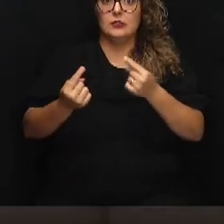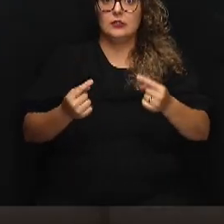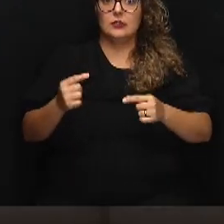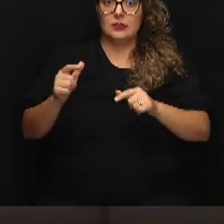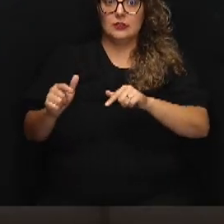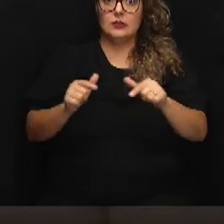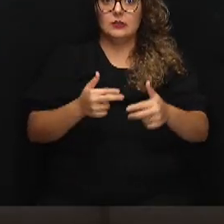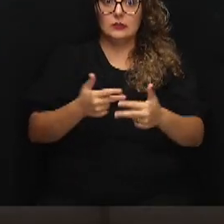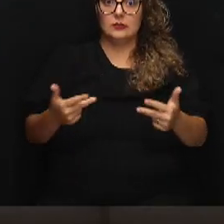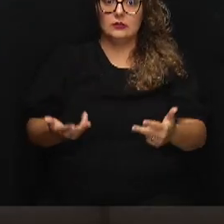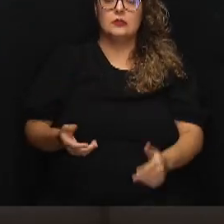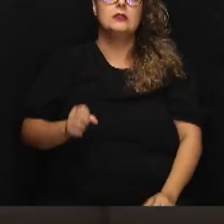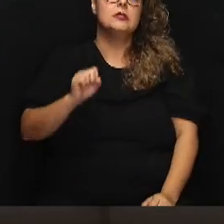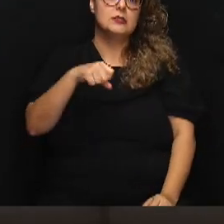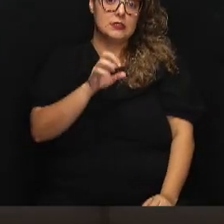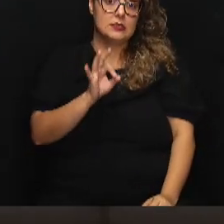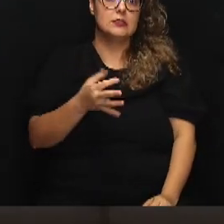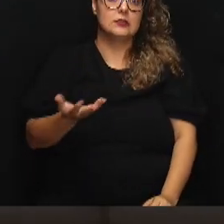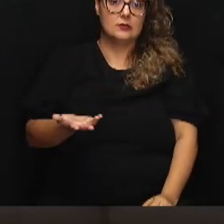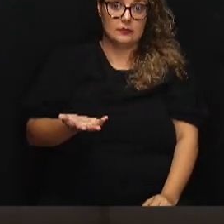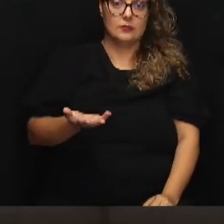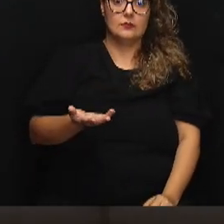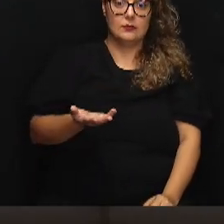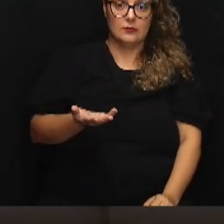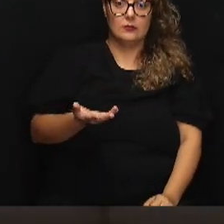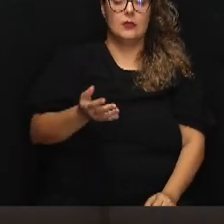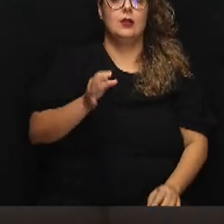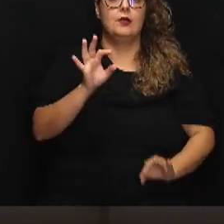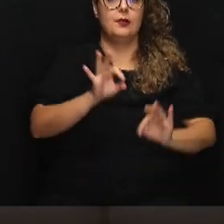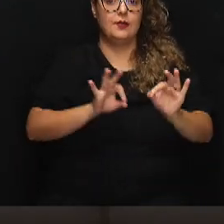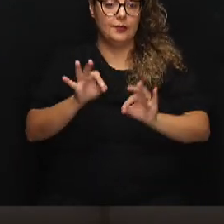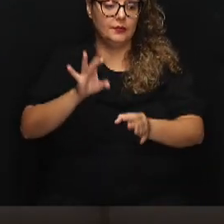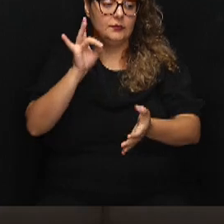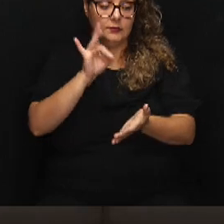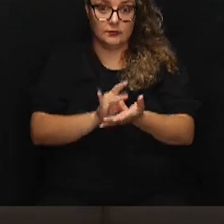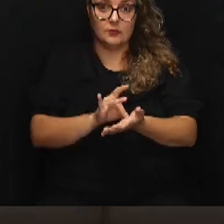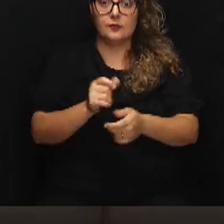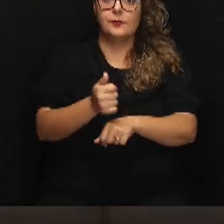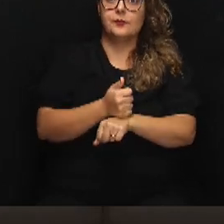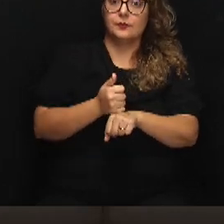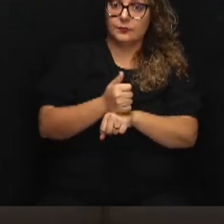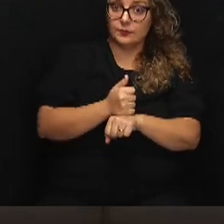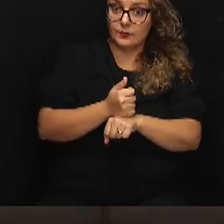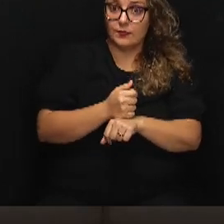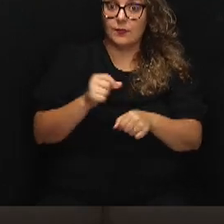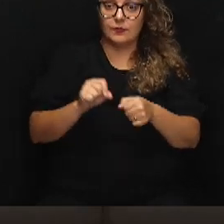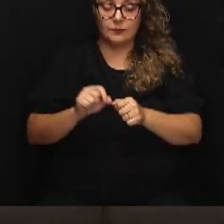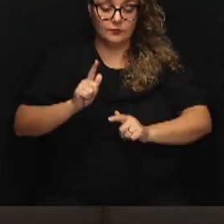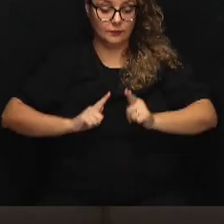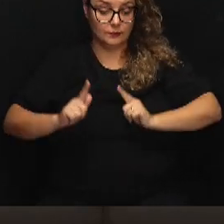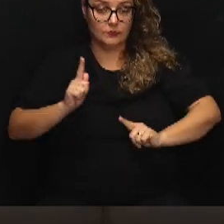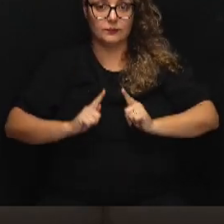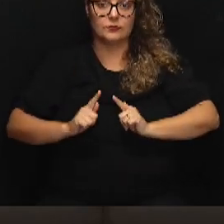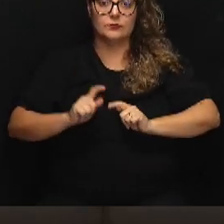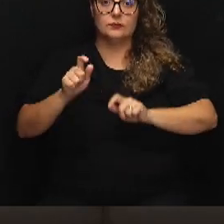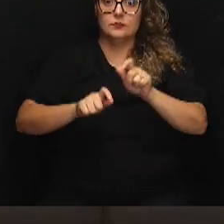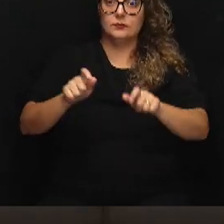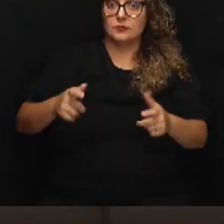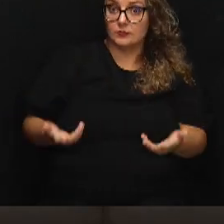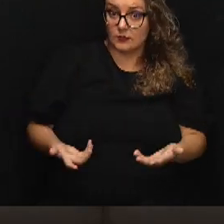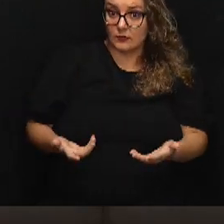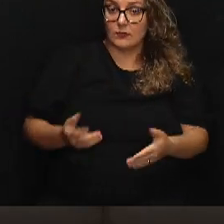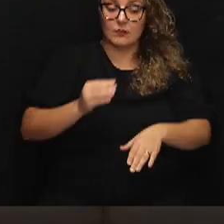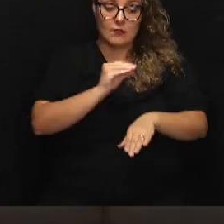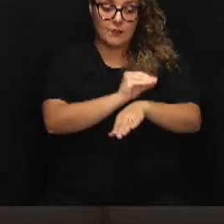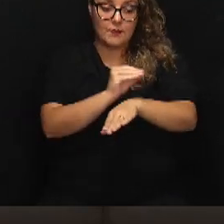lugar. Exatamente, né? Ele vai preparar de fato esse profissional para fazer a gestão de pessoas,